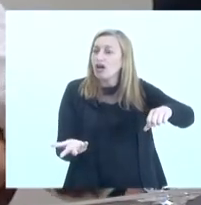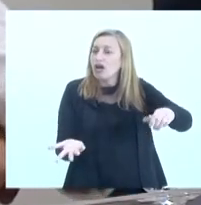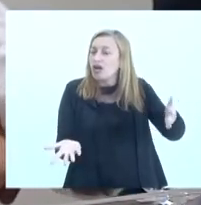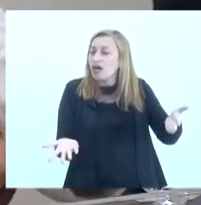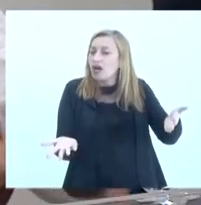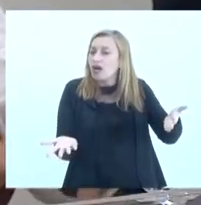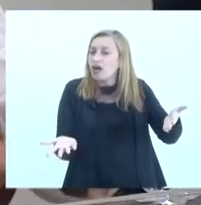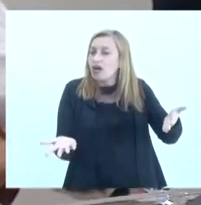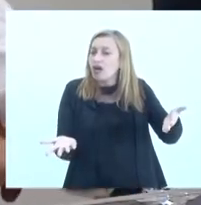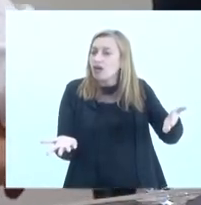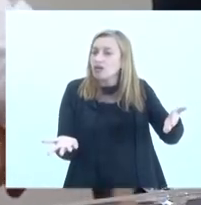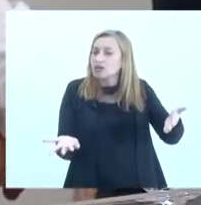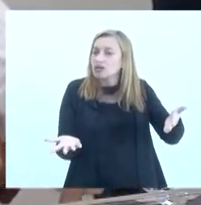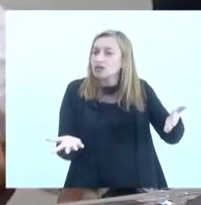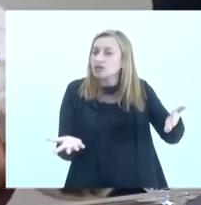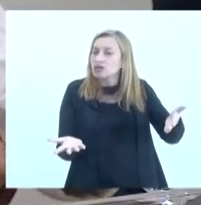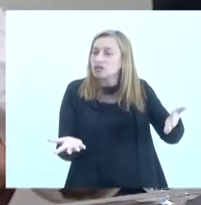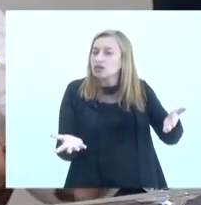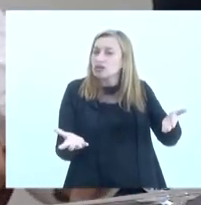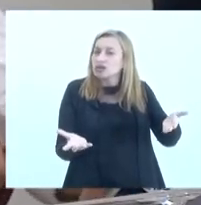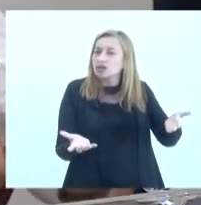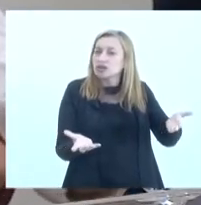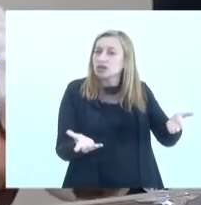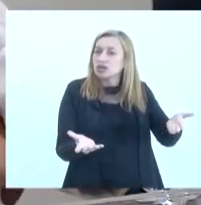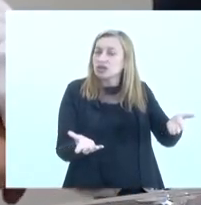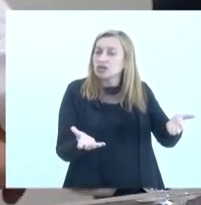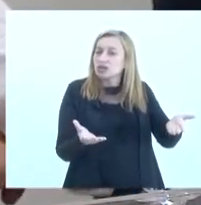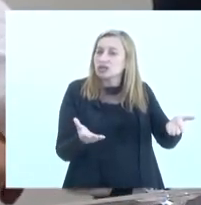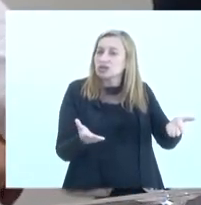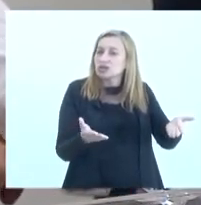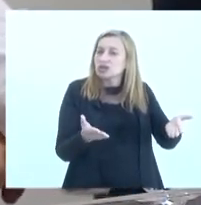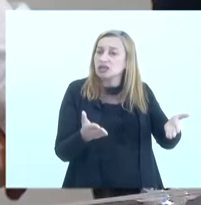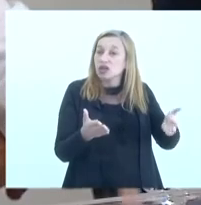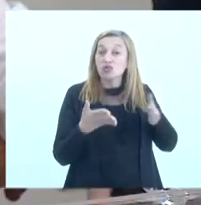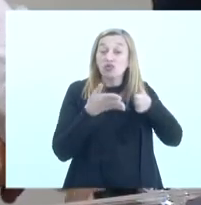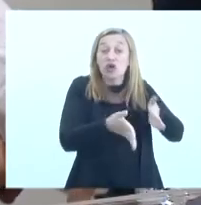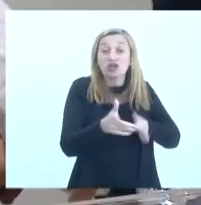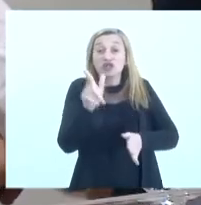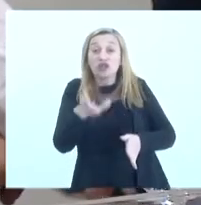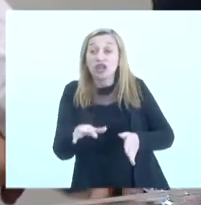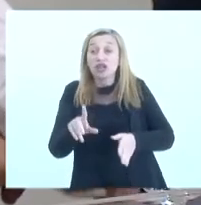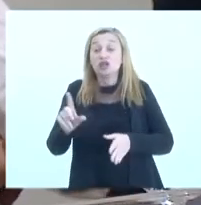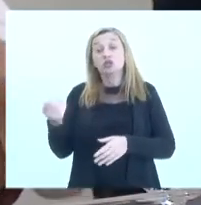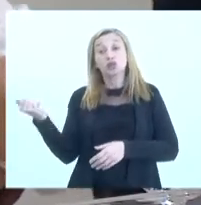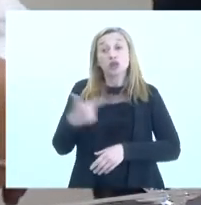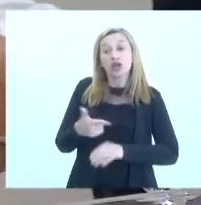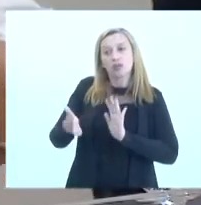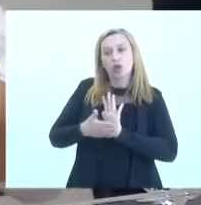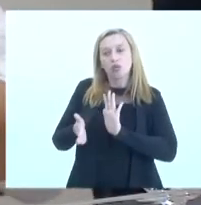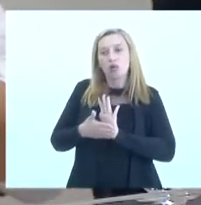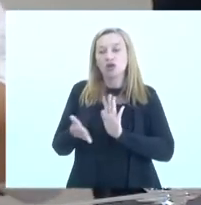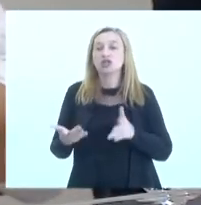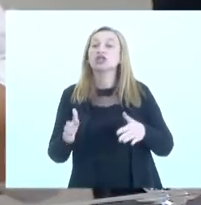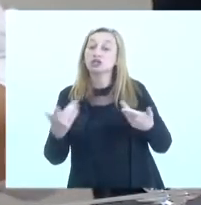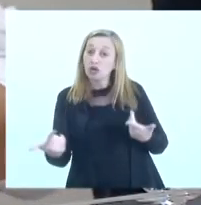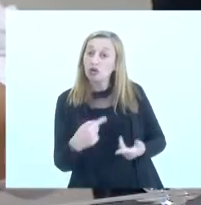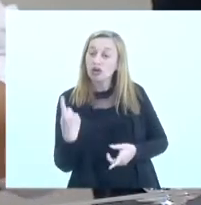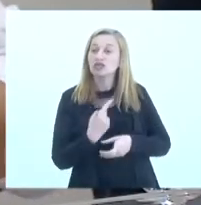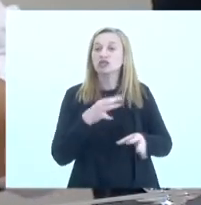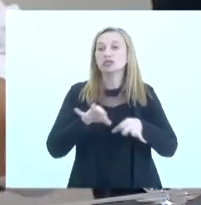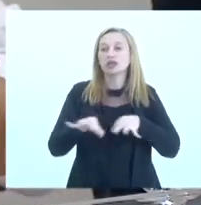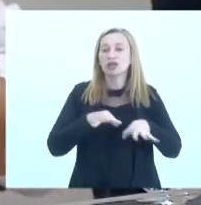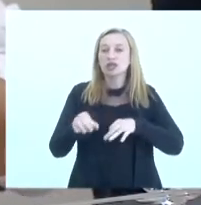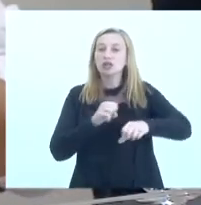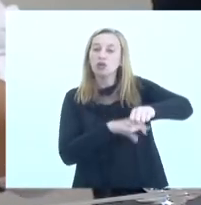uma colocação diferente daquilo que foi proposto. Então, está aí, nós estamos trabalhando na questão do